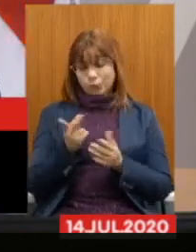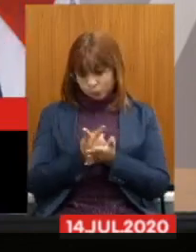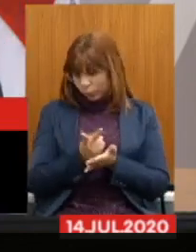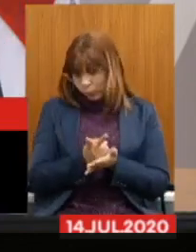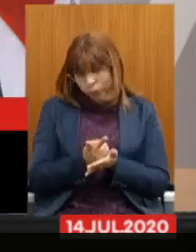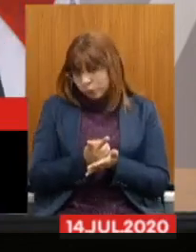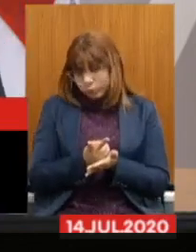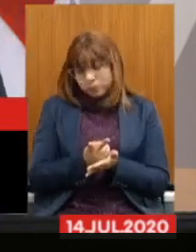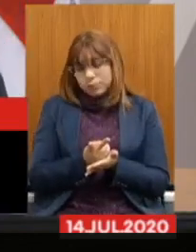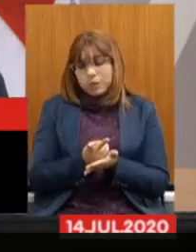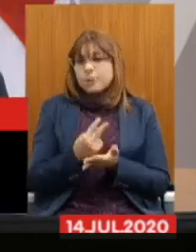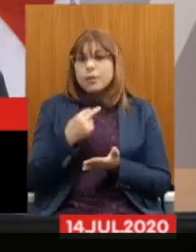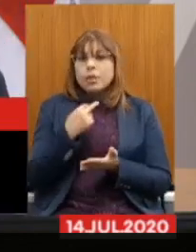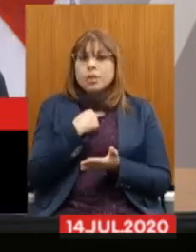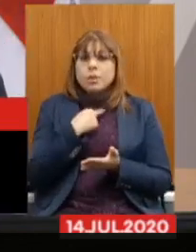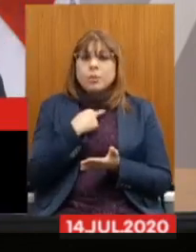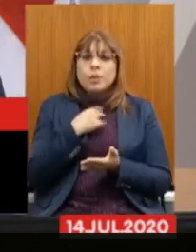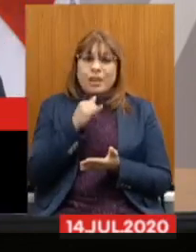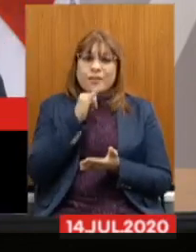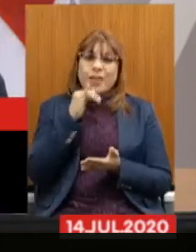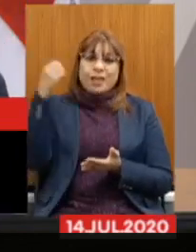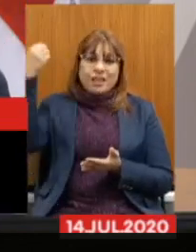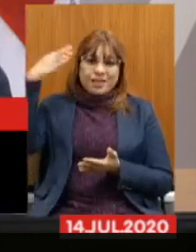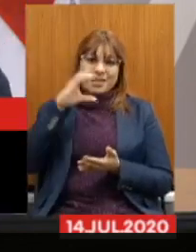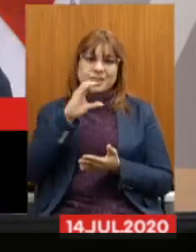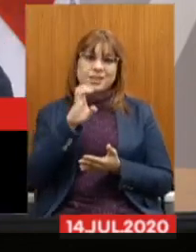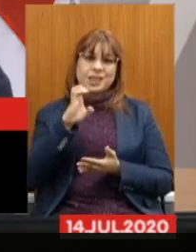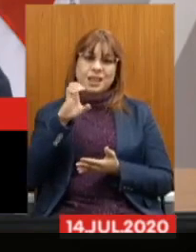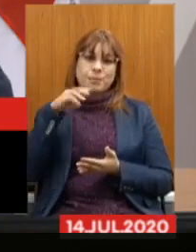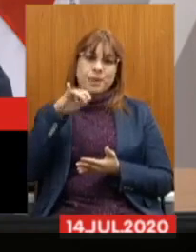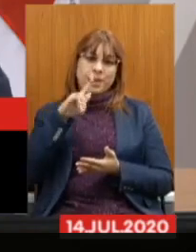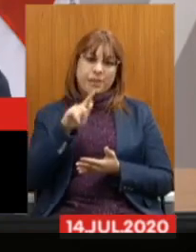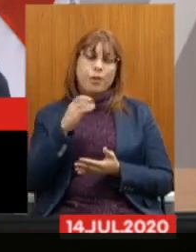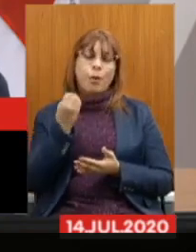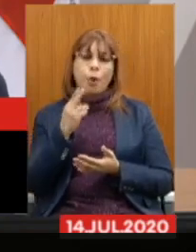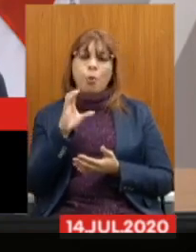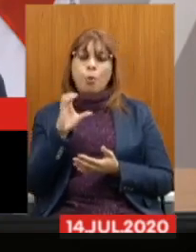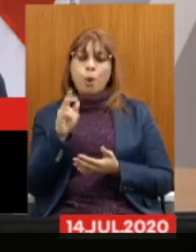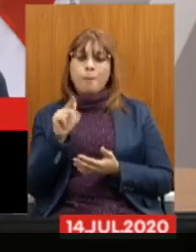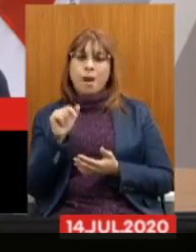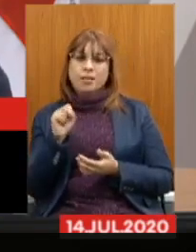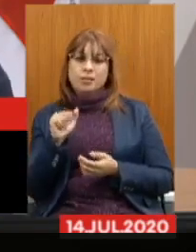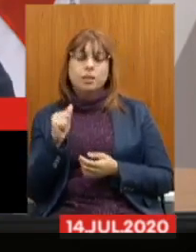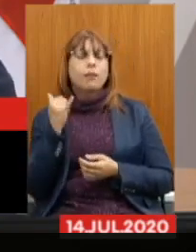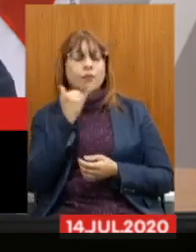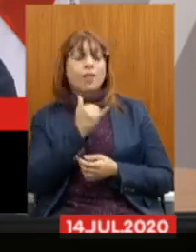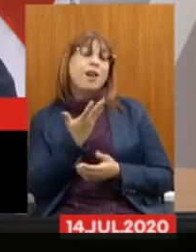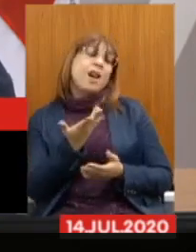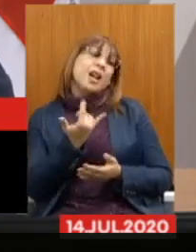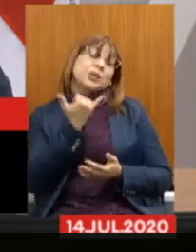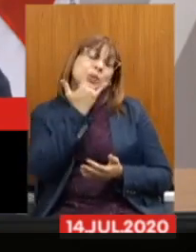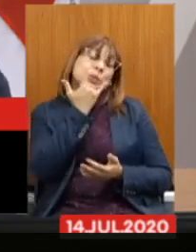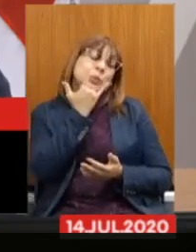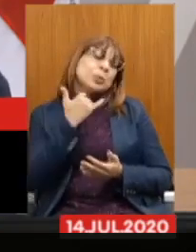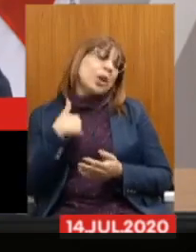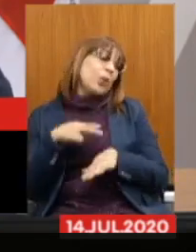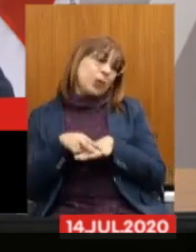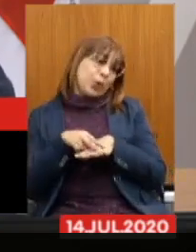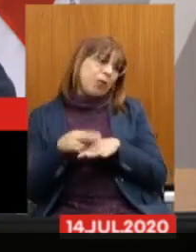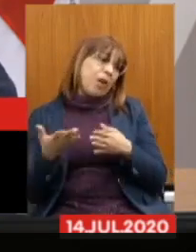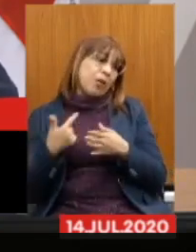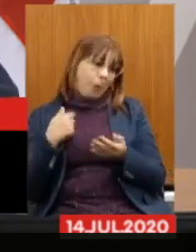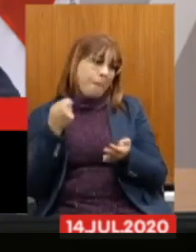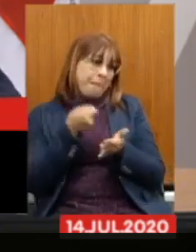não podem chegar a CEMIG, a Copasa, e dizer, meu amigo, eu agora, meu parceiro morreu, eu vou pagar